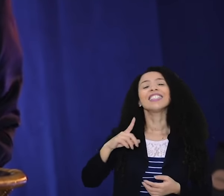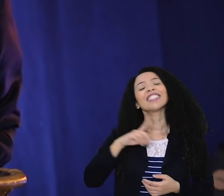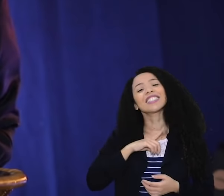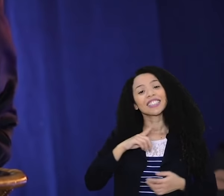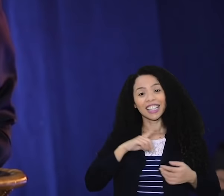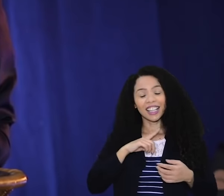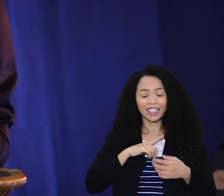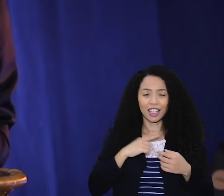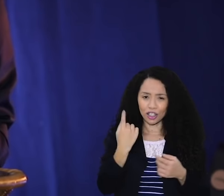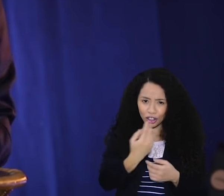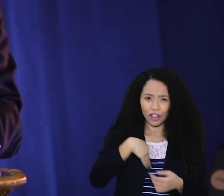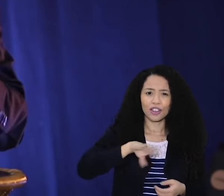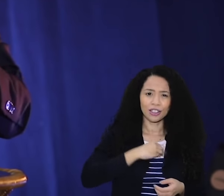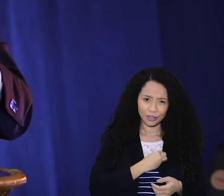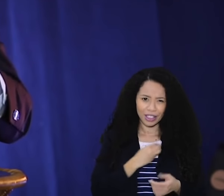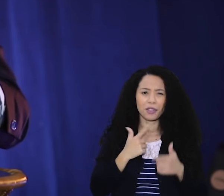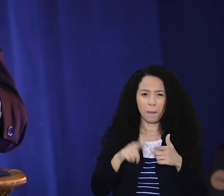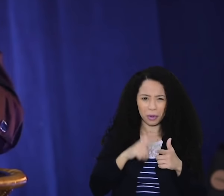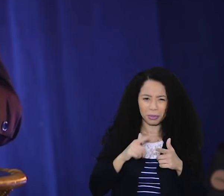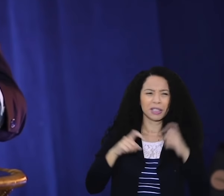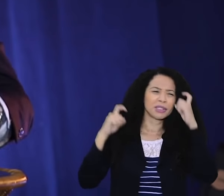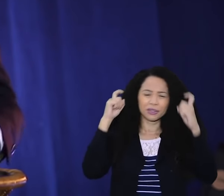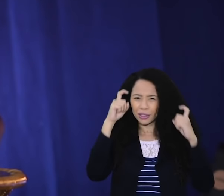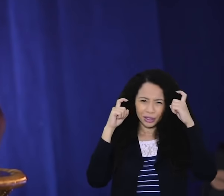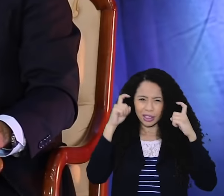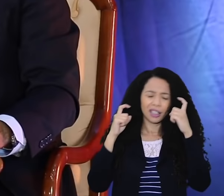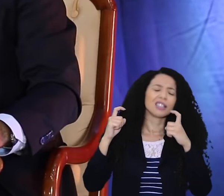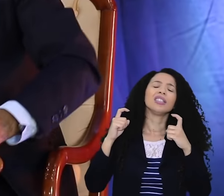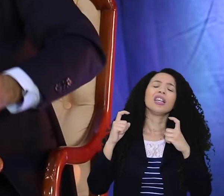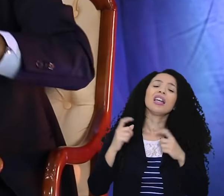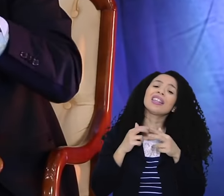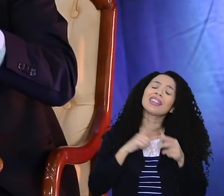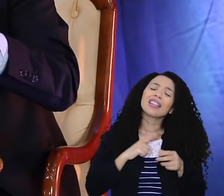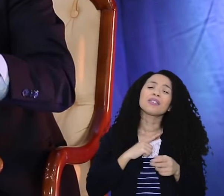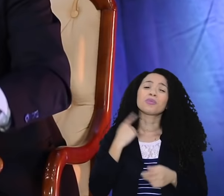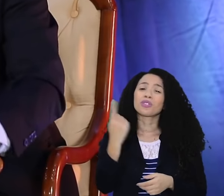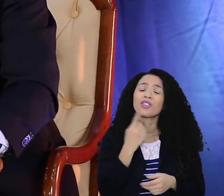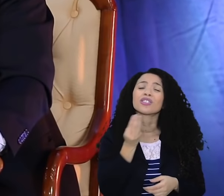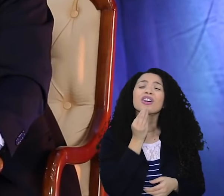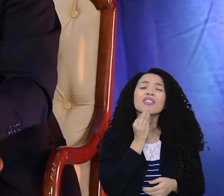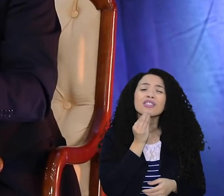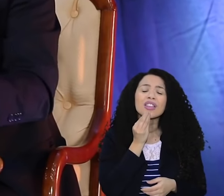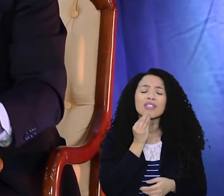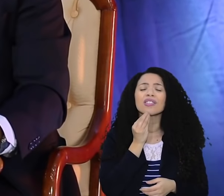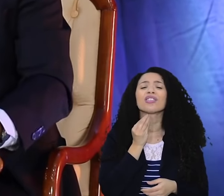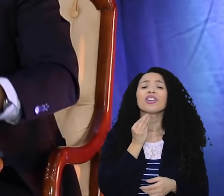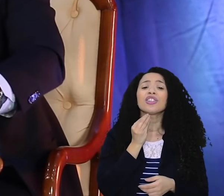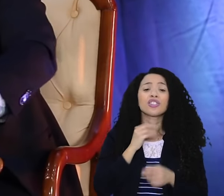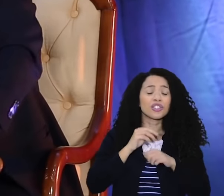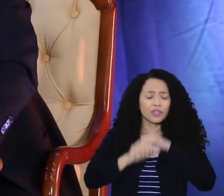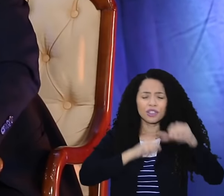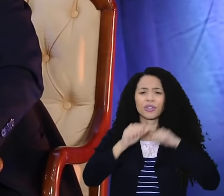Tempestades têm esses valores. Tribulações têm esses valores na nossa vida. É uma oportunidade que você tem. A gente chora por